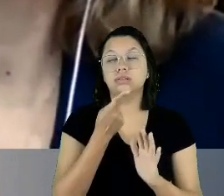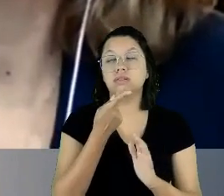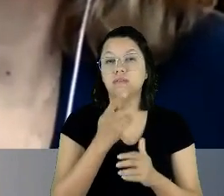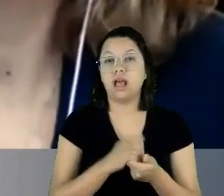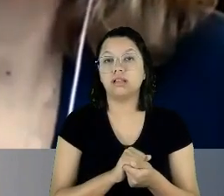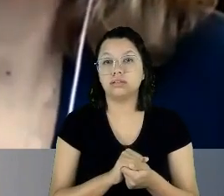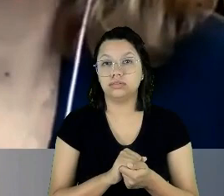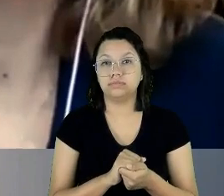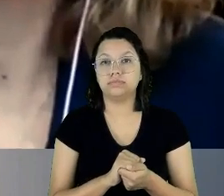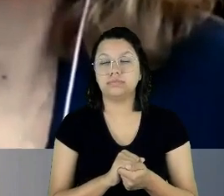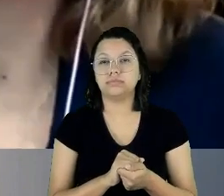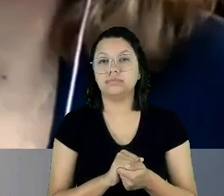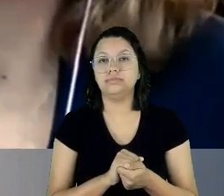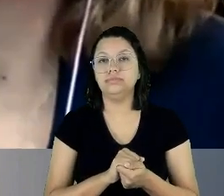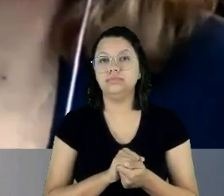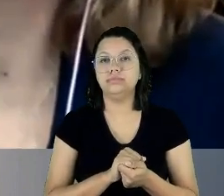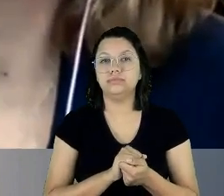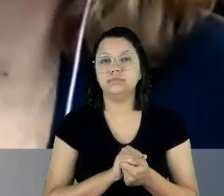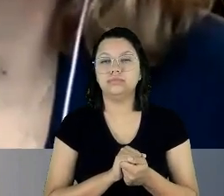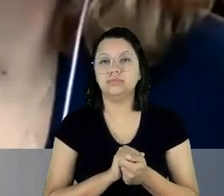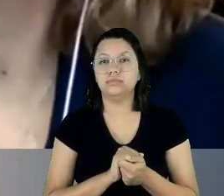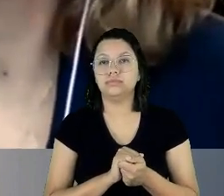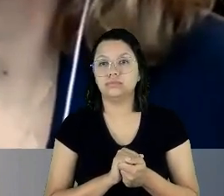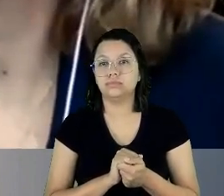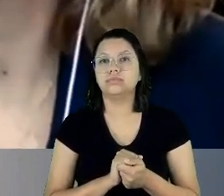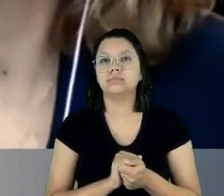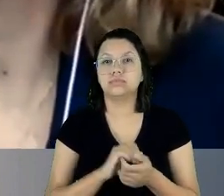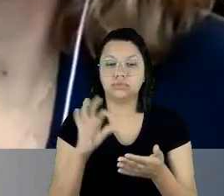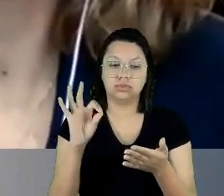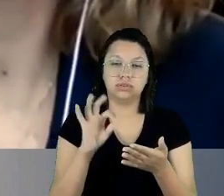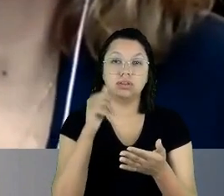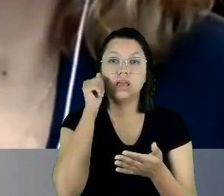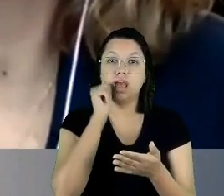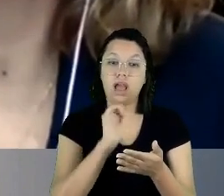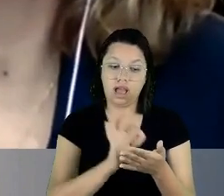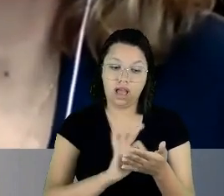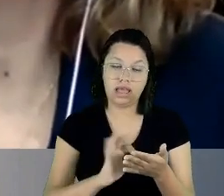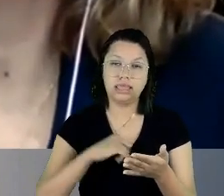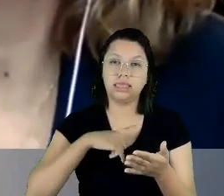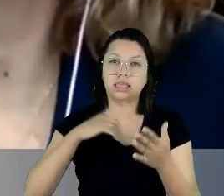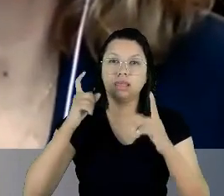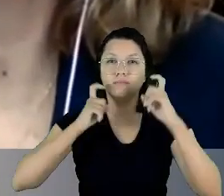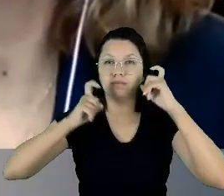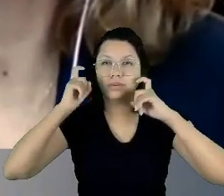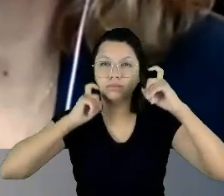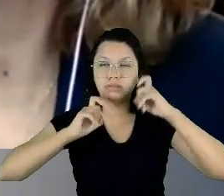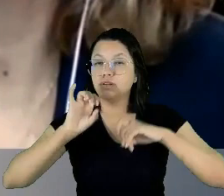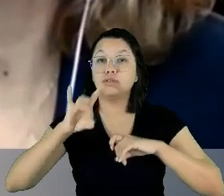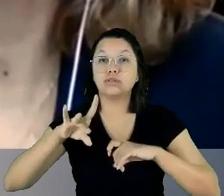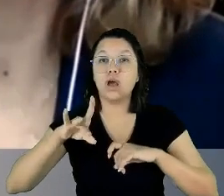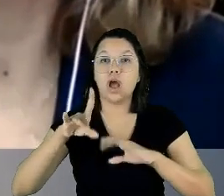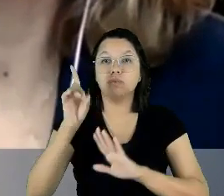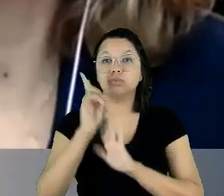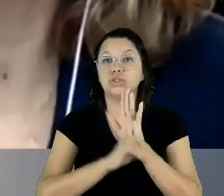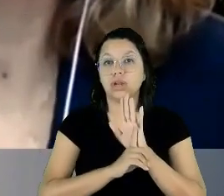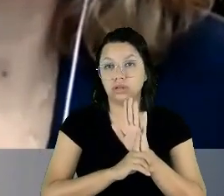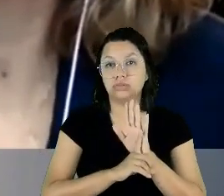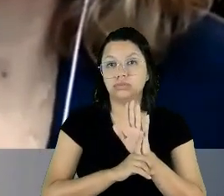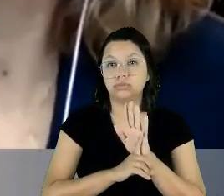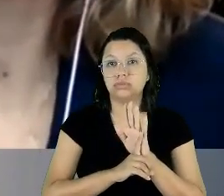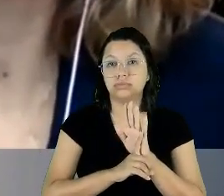mencionei, Feminist Legal Methods. A autora ela tem uma preocupação não só com o direito